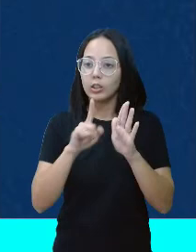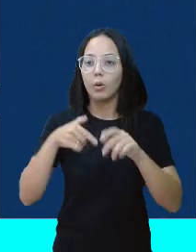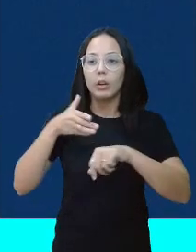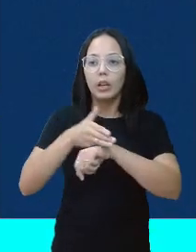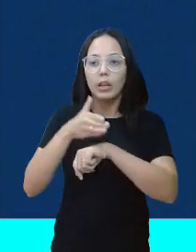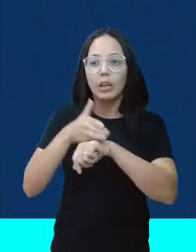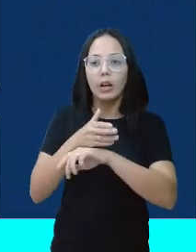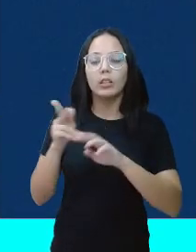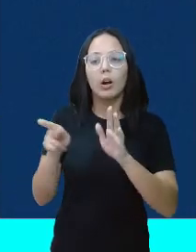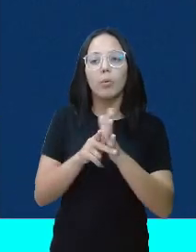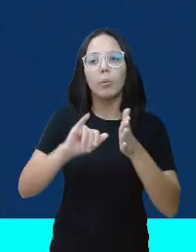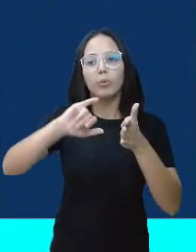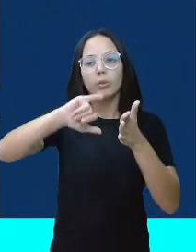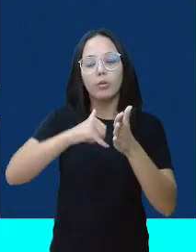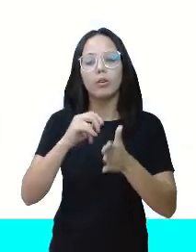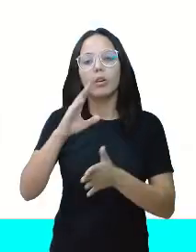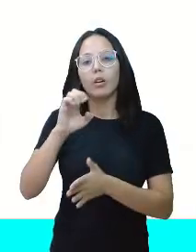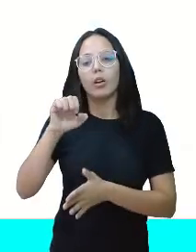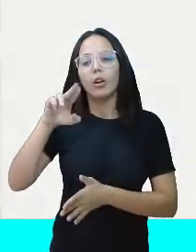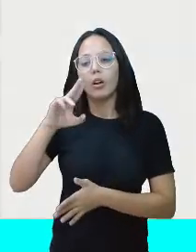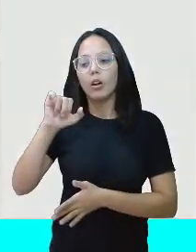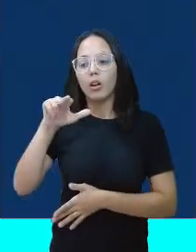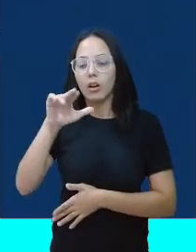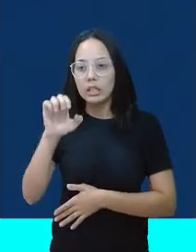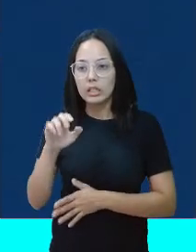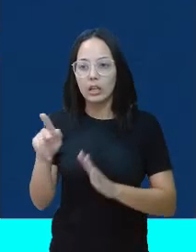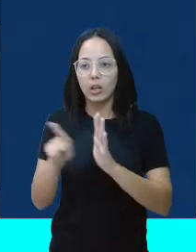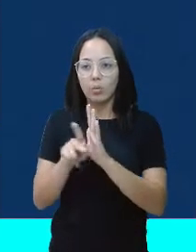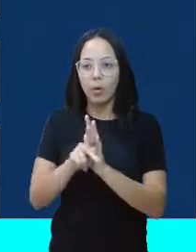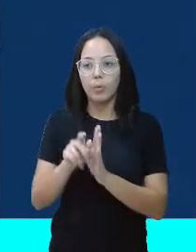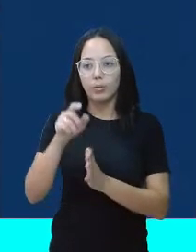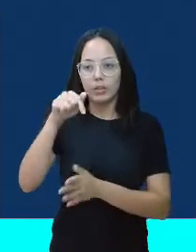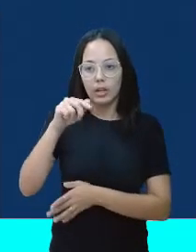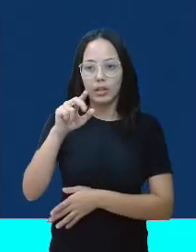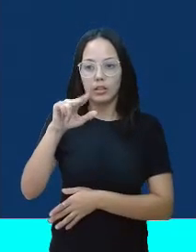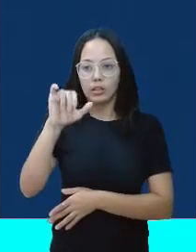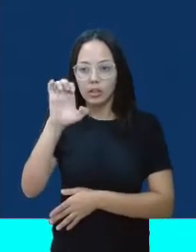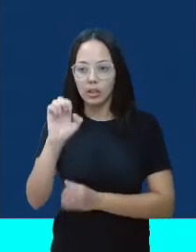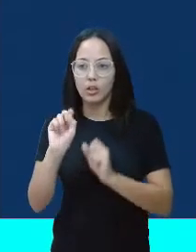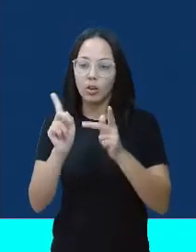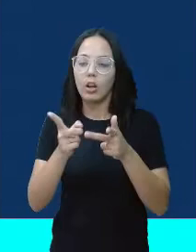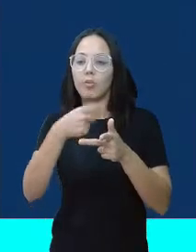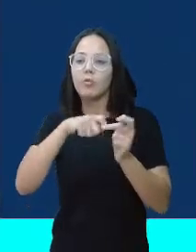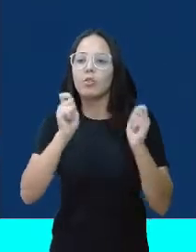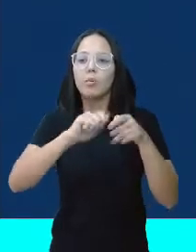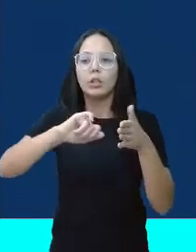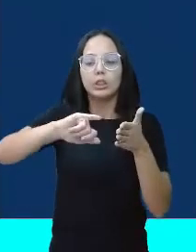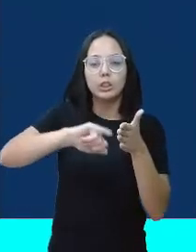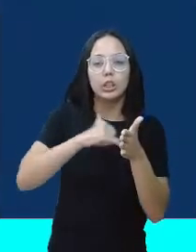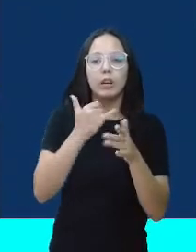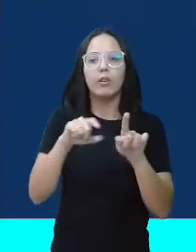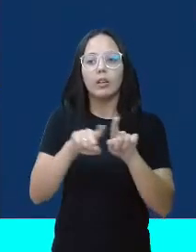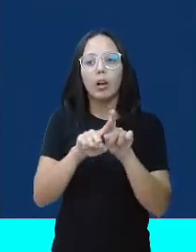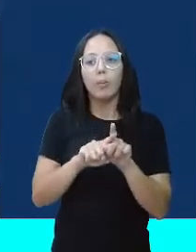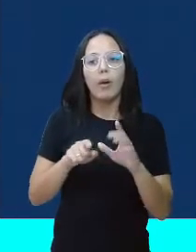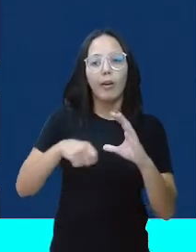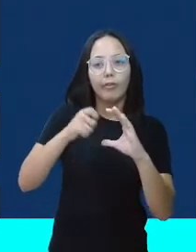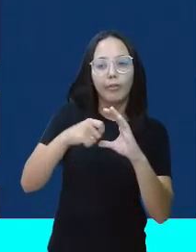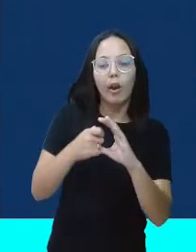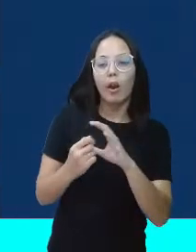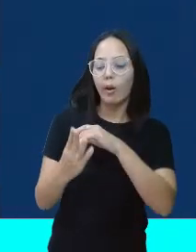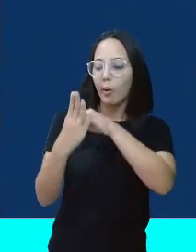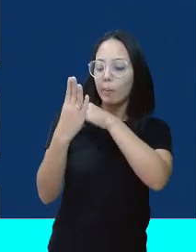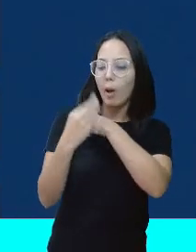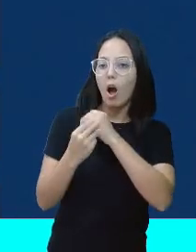acessa Inscrições para o Ensine e Festival SETcine. E aqui você poderá inscrever seus vídeos,